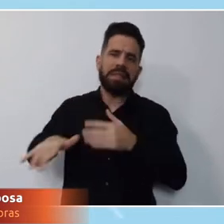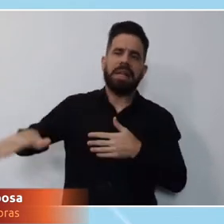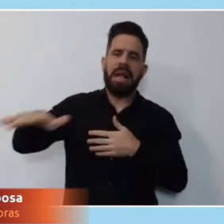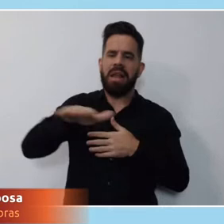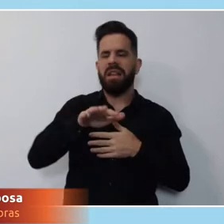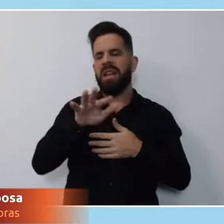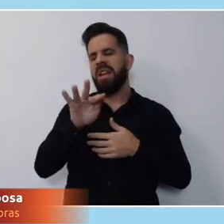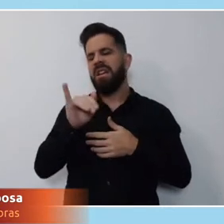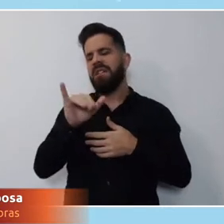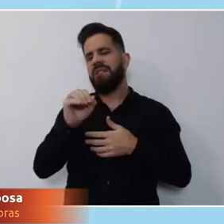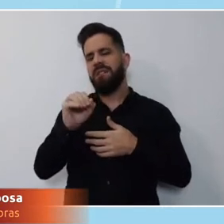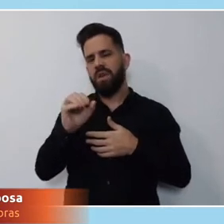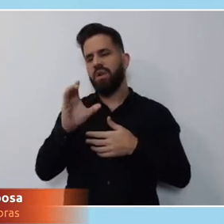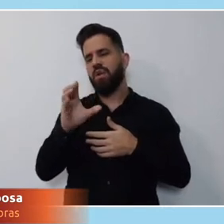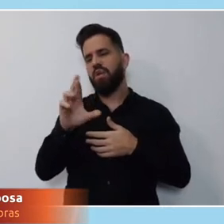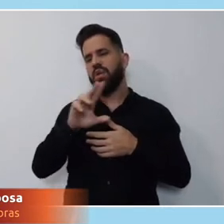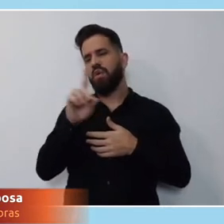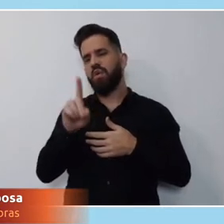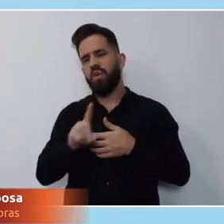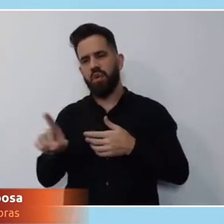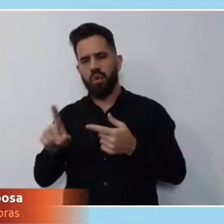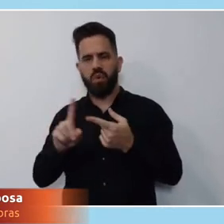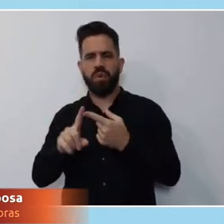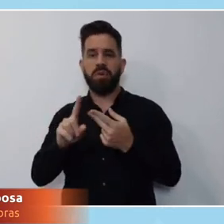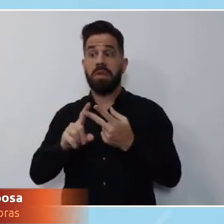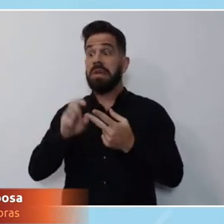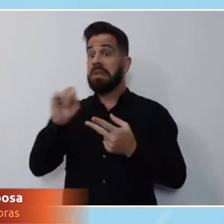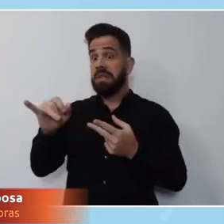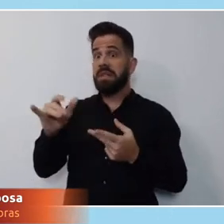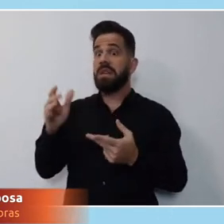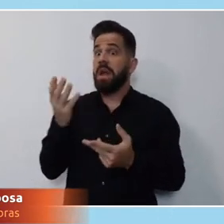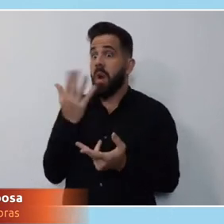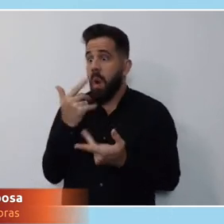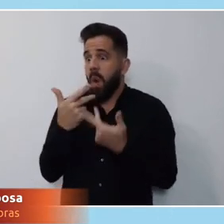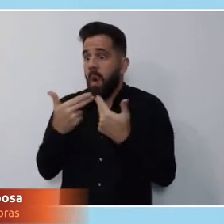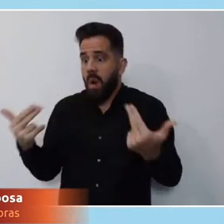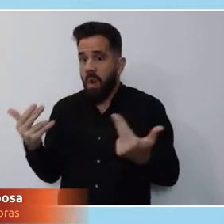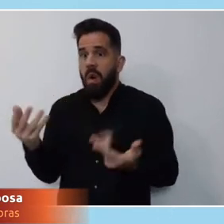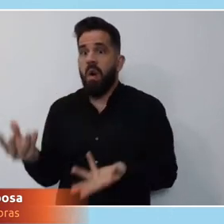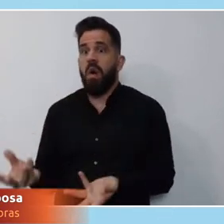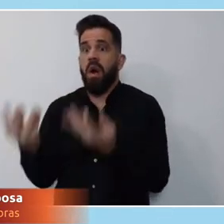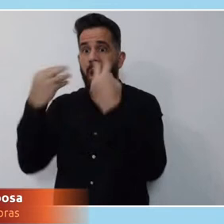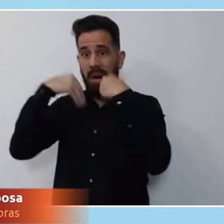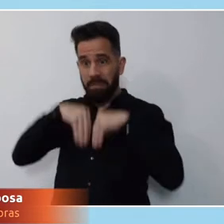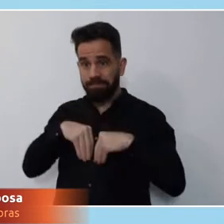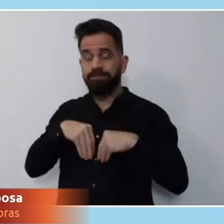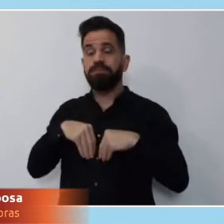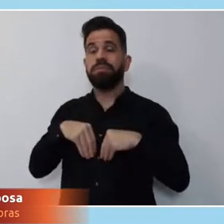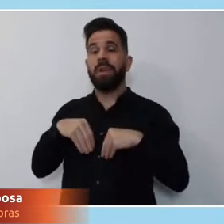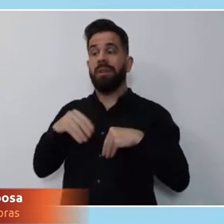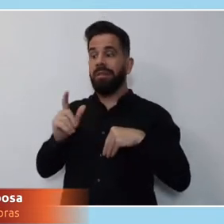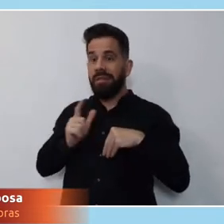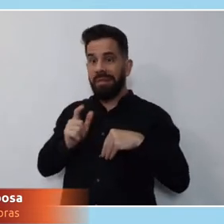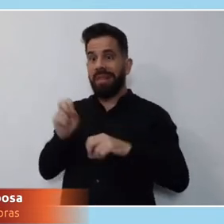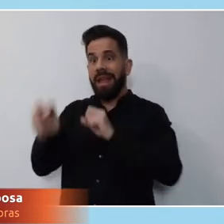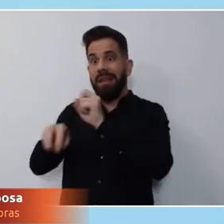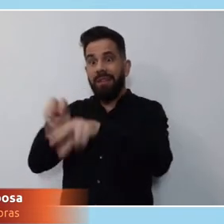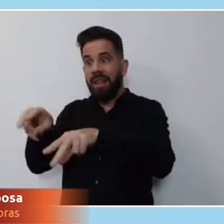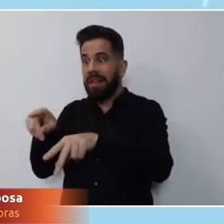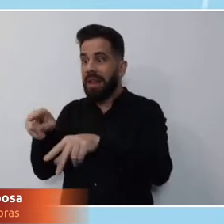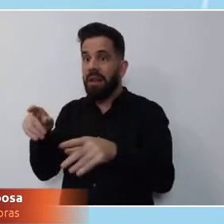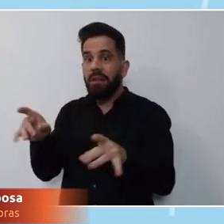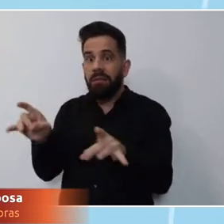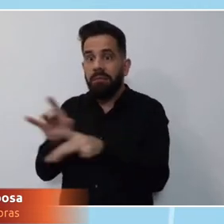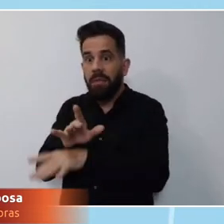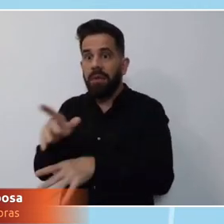muito agrotóxico e a gente está exposto a esses produtos com um projeto de lei antigo que não tinha essa autorização tão